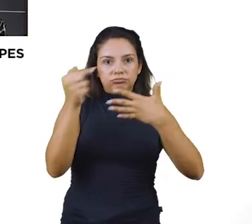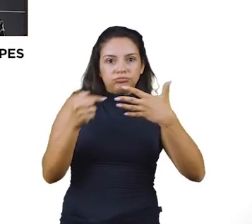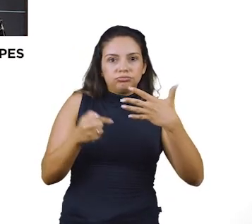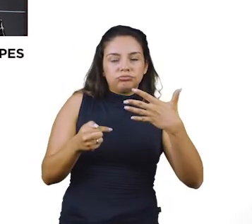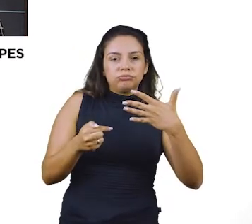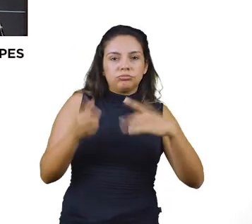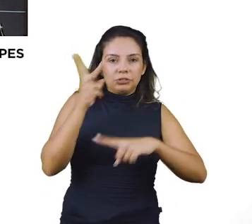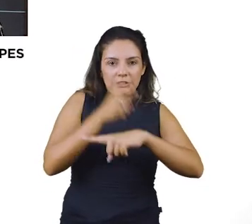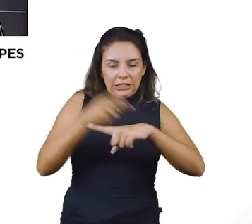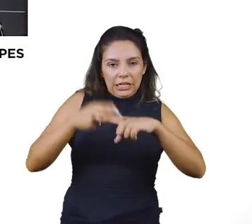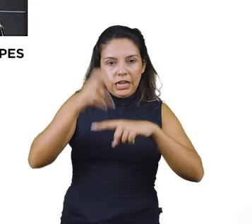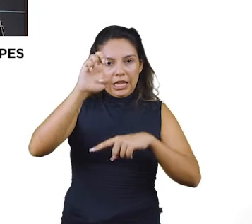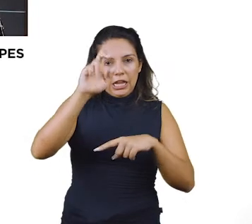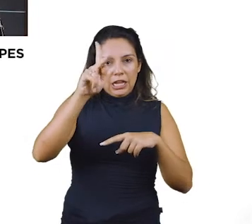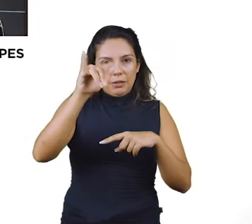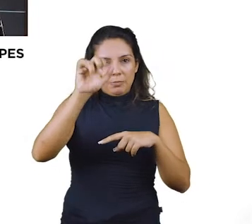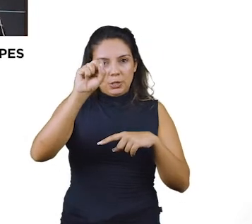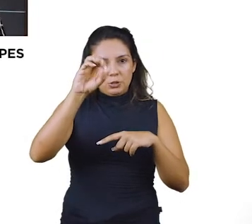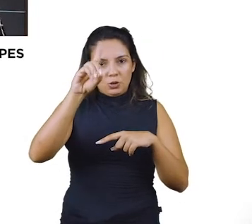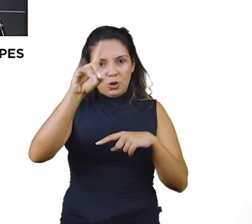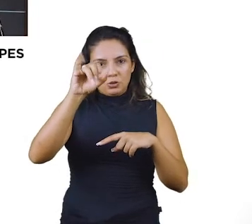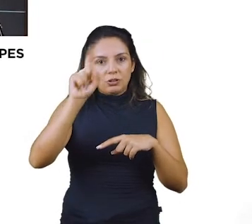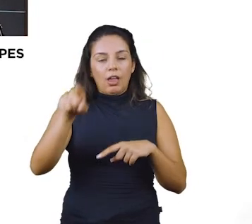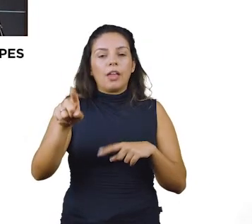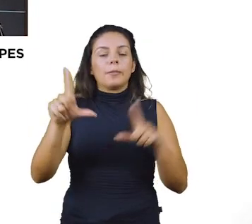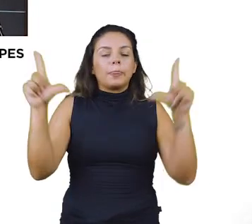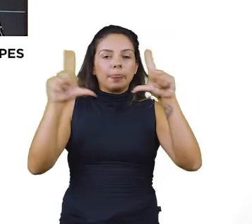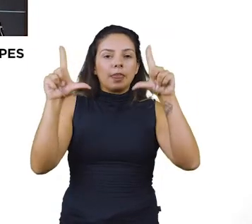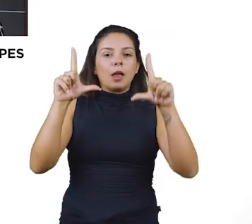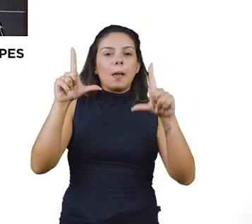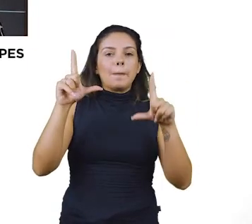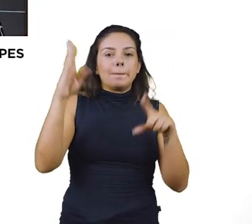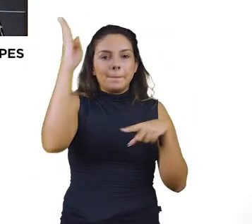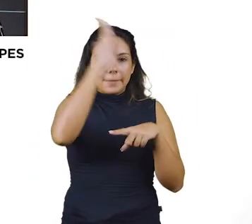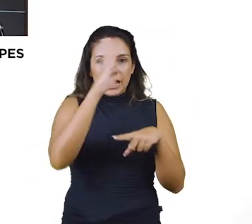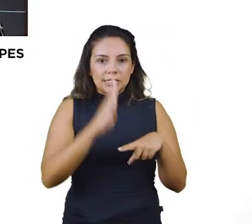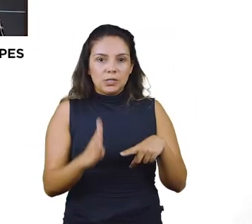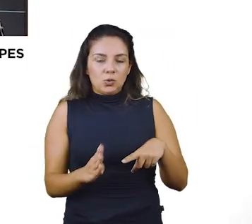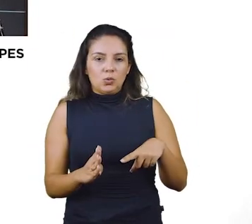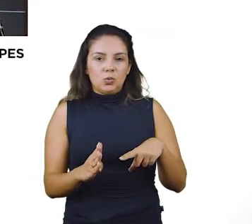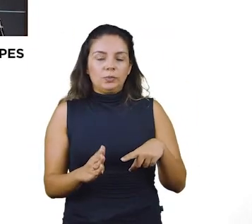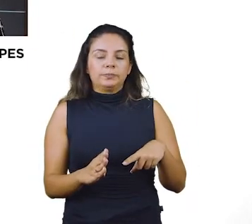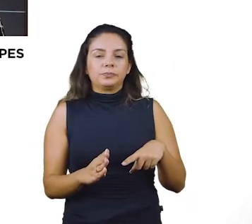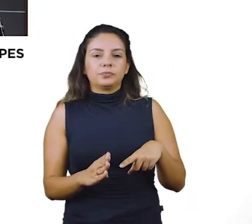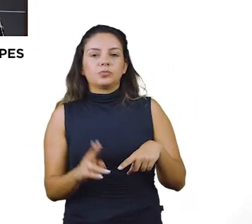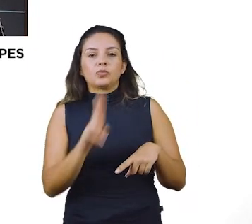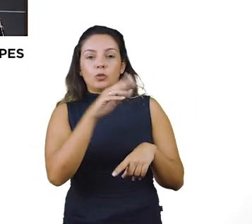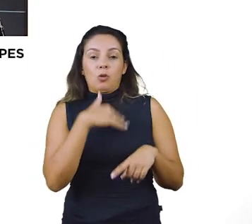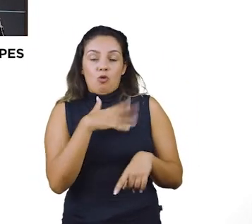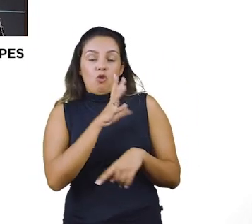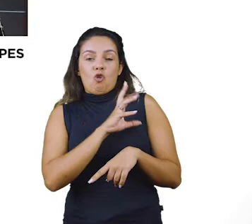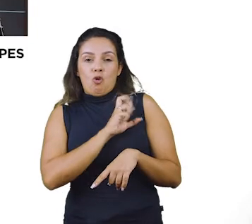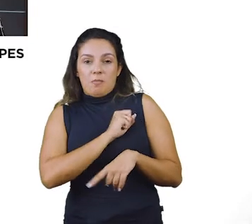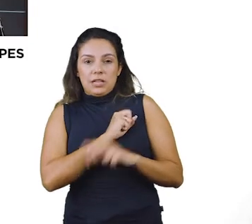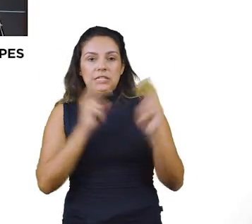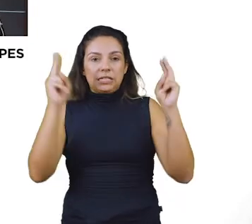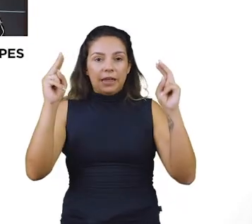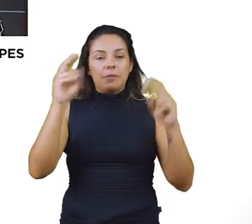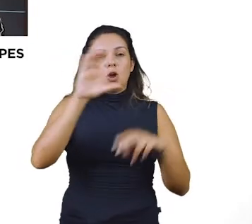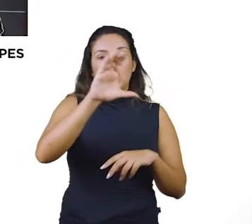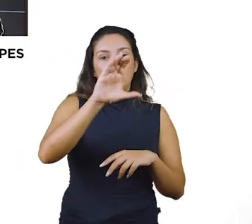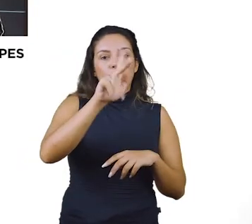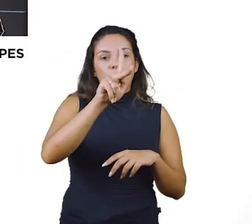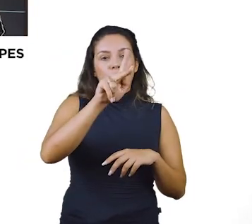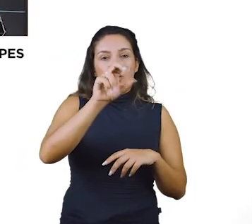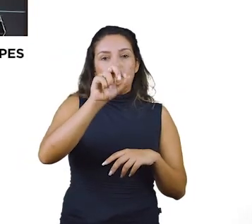capítulos, 6 episódios para o Canal Brasil, sobre o meu romance Poltrona 27, que foi o meu último romance. Então,